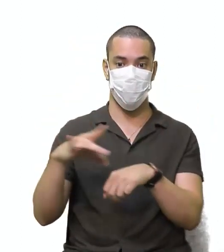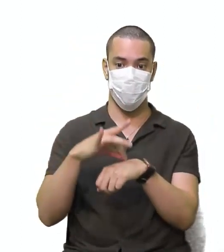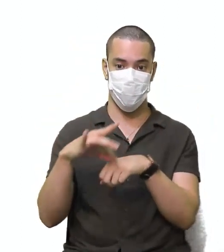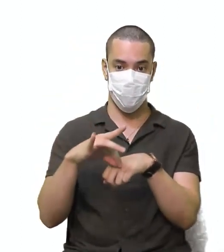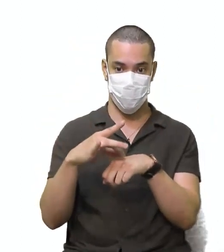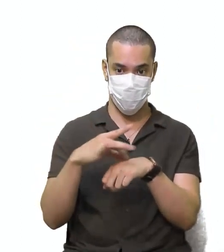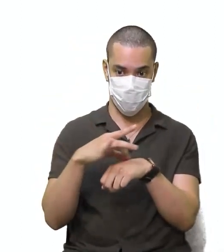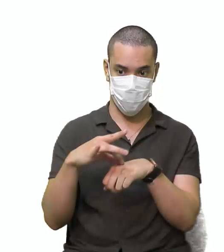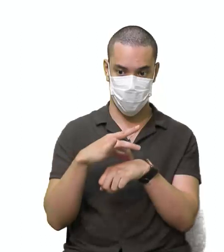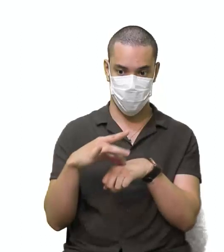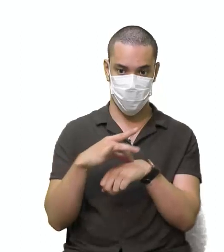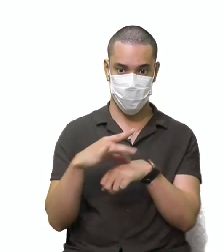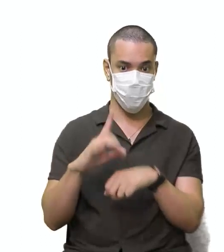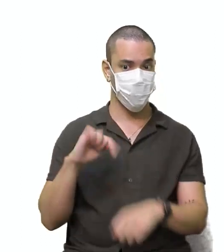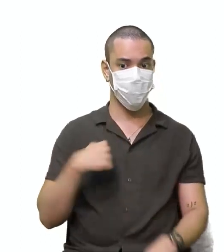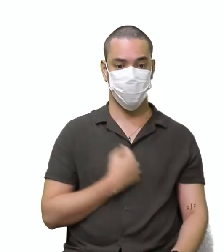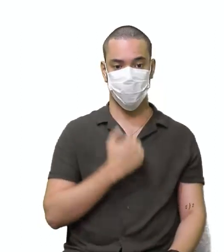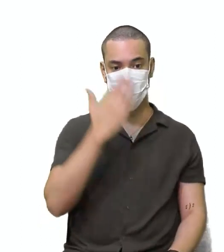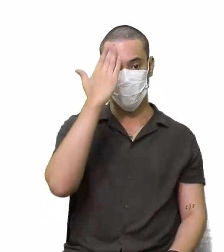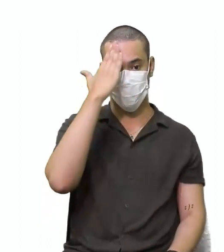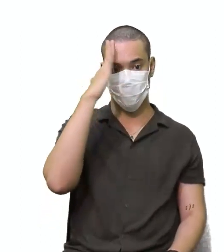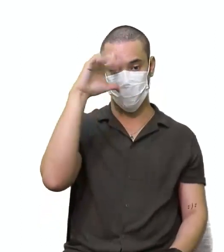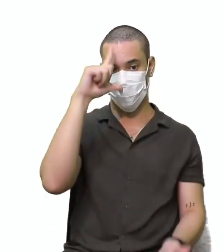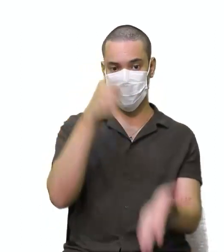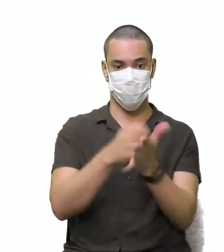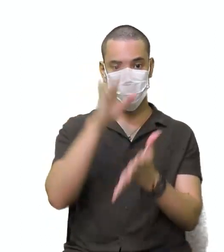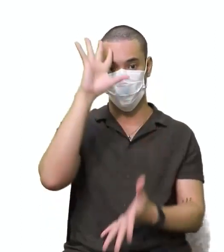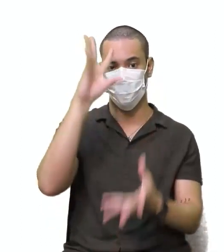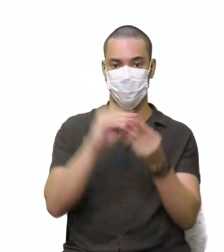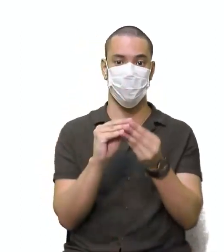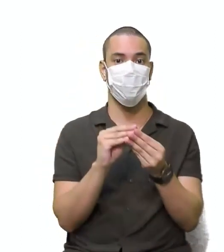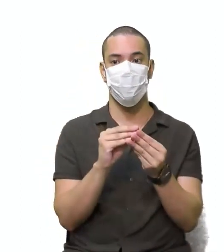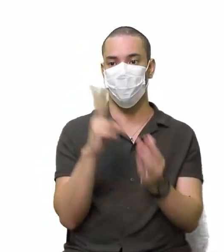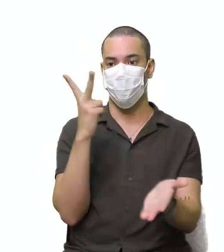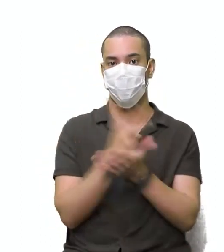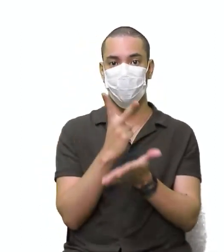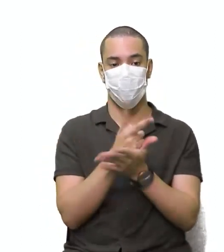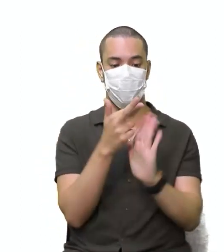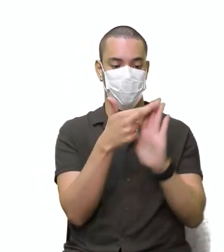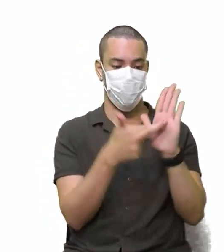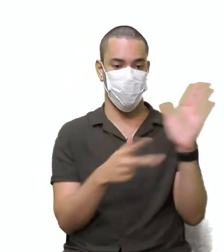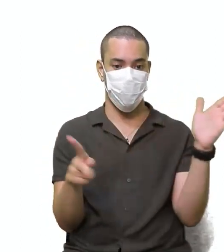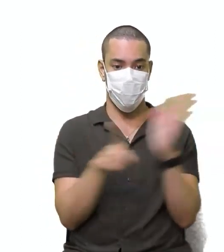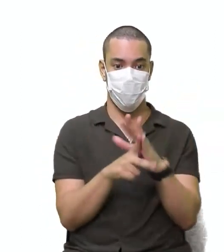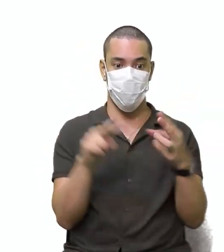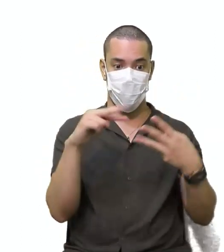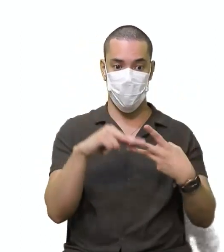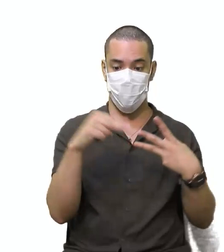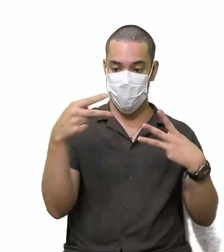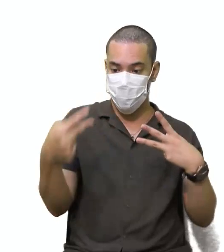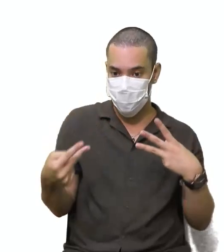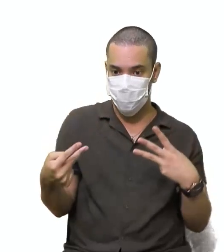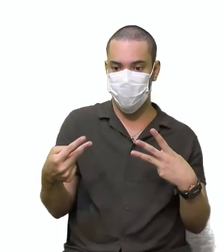preto, você já poderia, normalmente, com a regra mendeliana por indução, normal, né? Por indução, a gente iria no